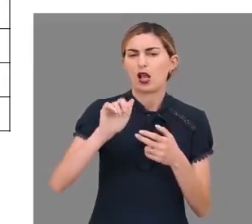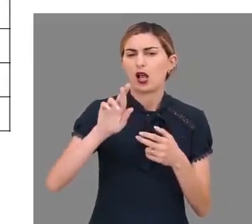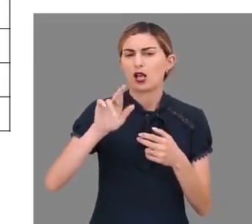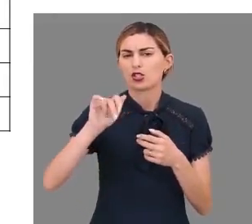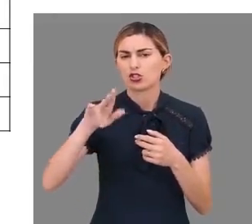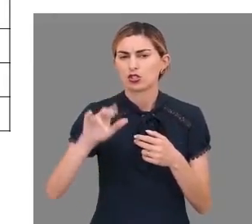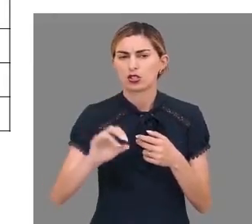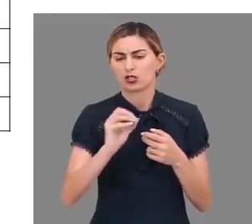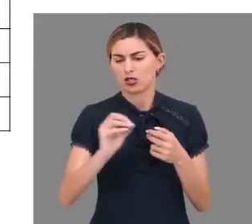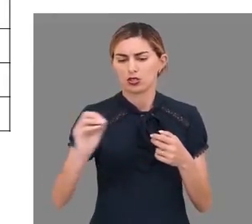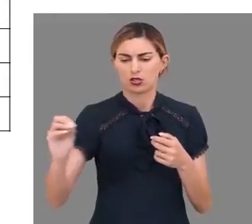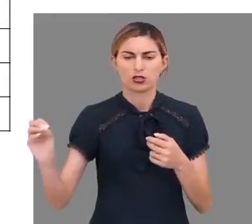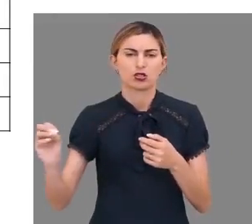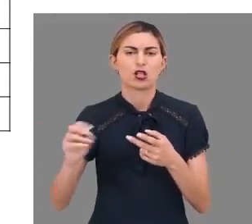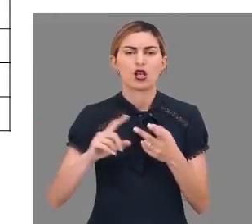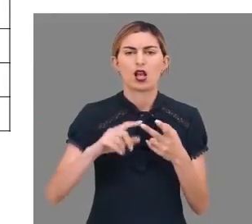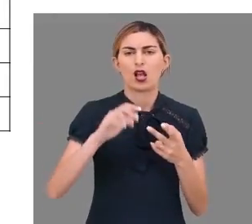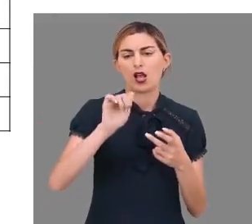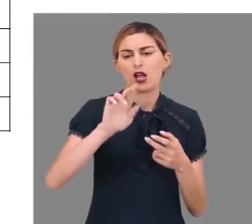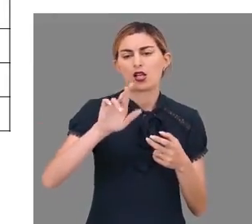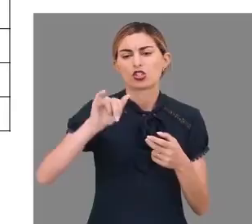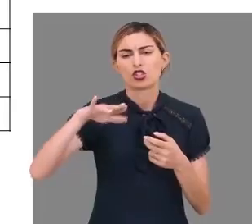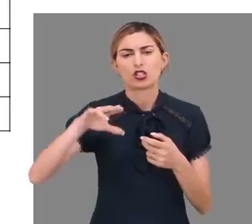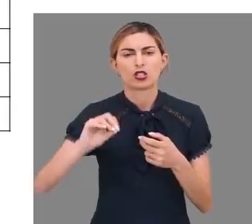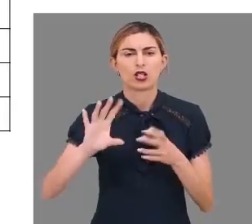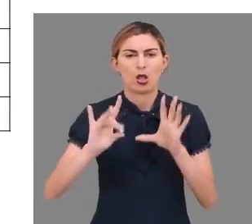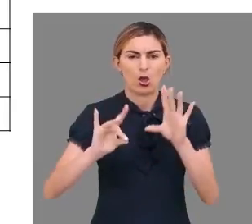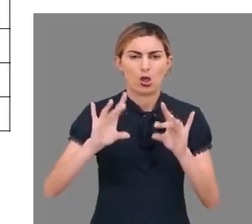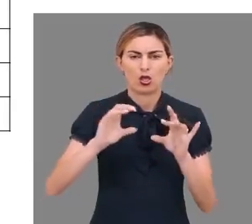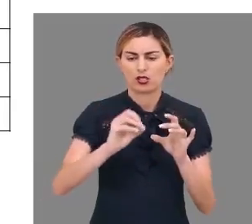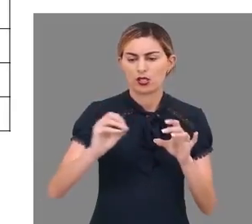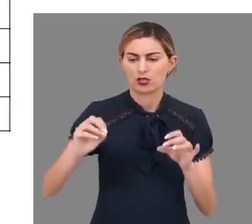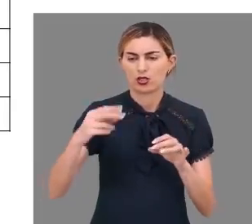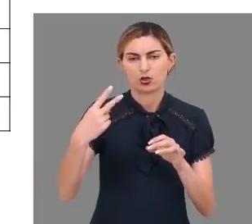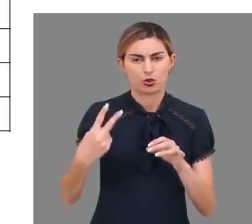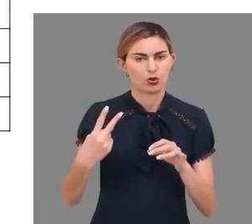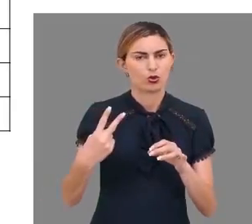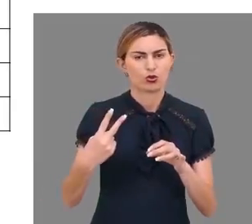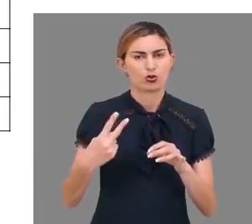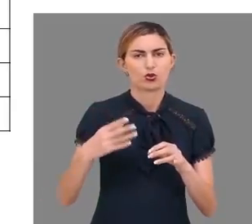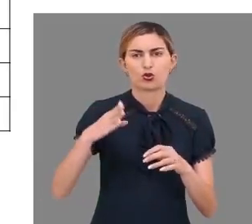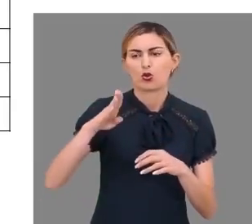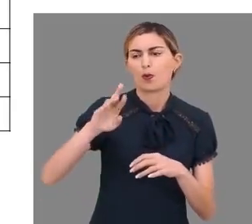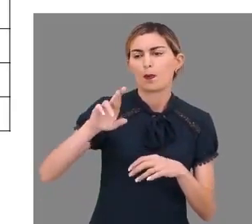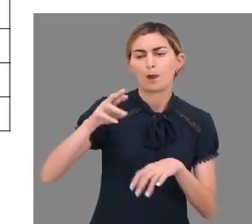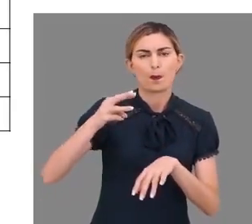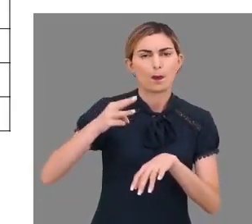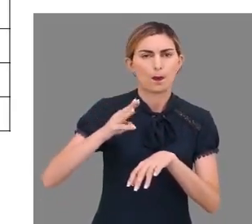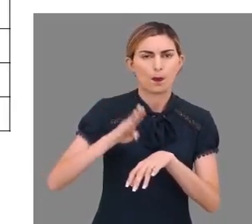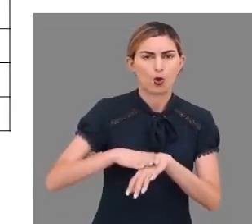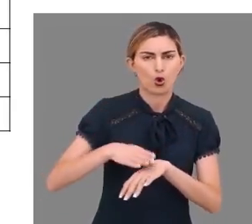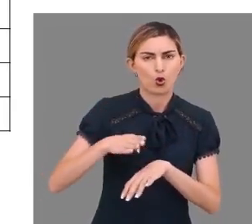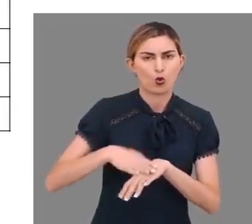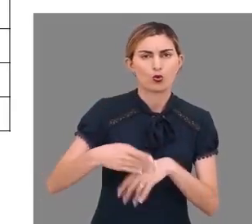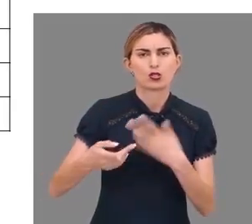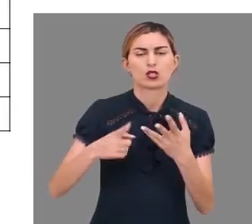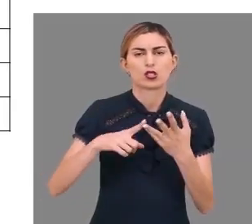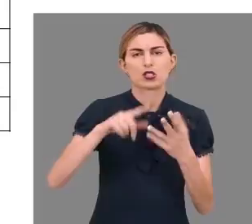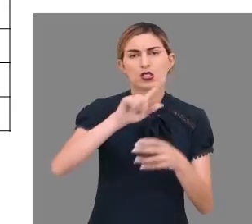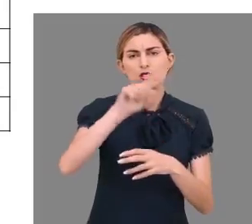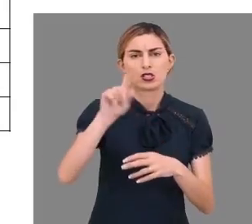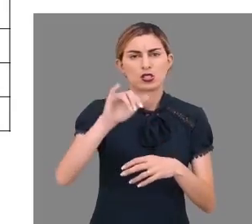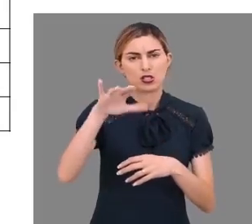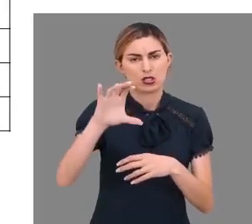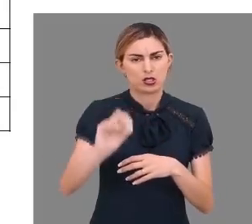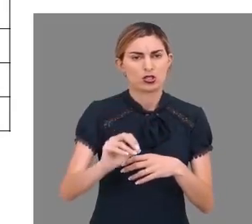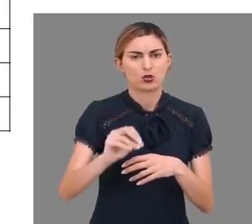argila seca, 000, se é argila úmida, 002, bronze, 000 e